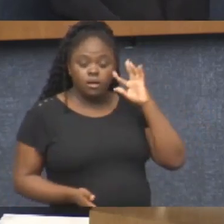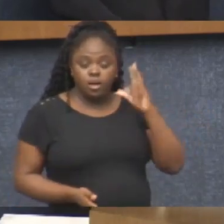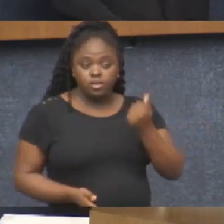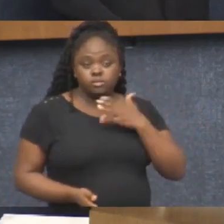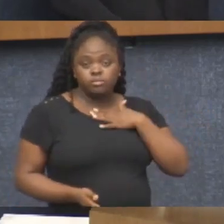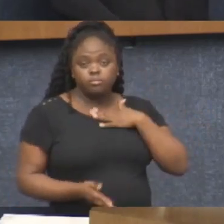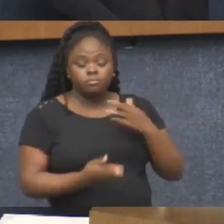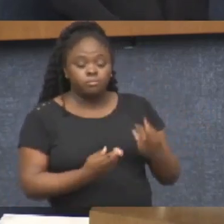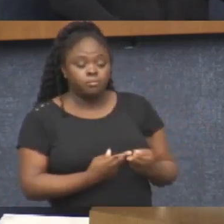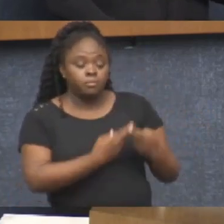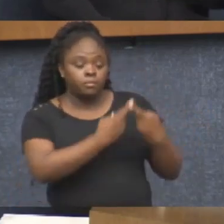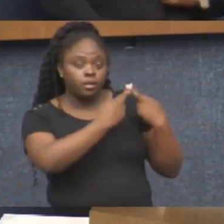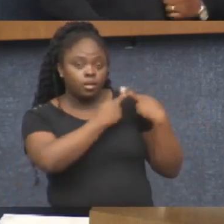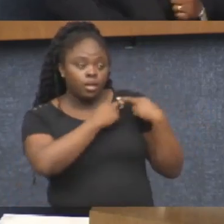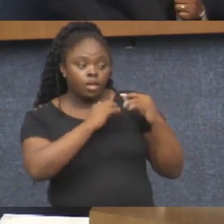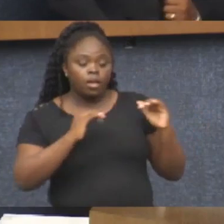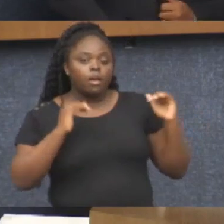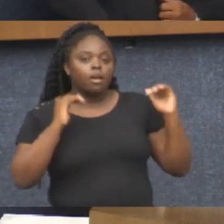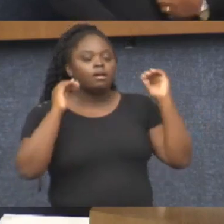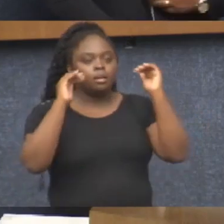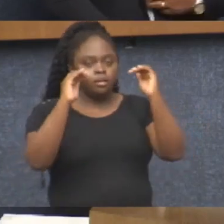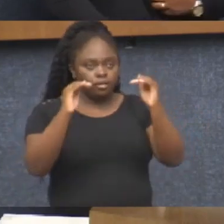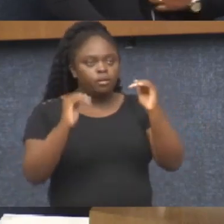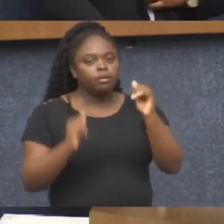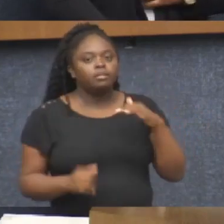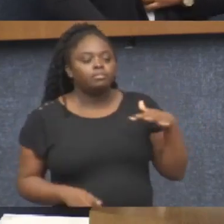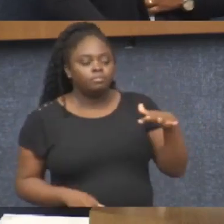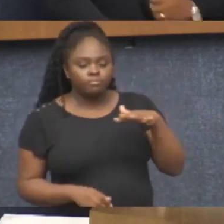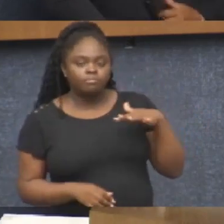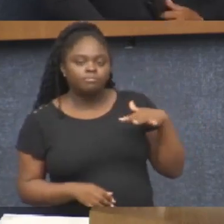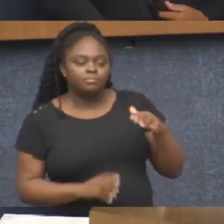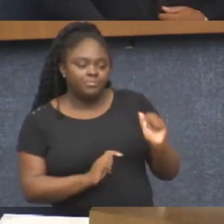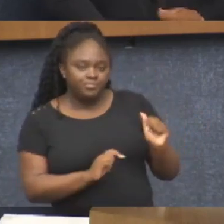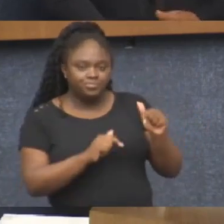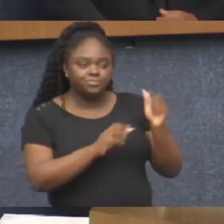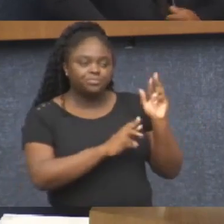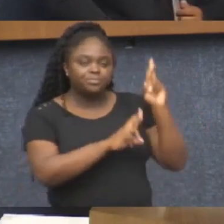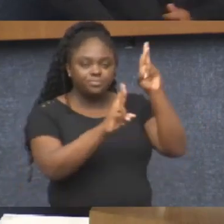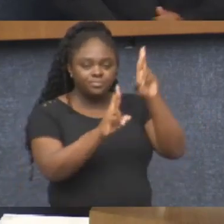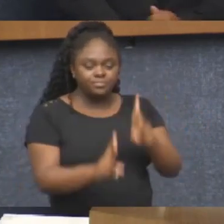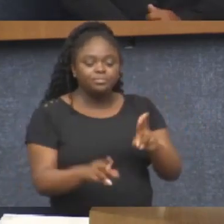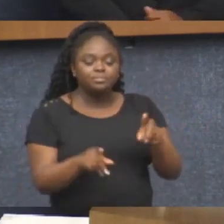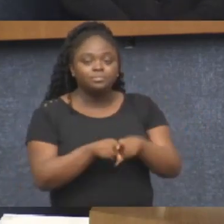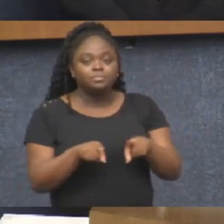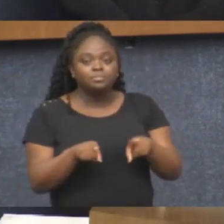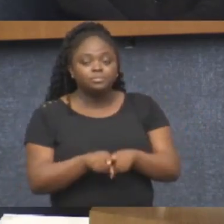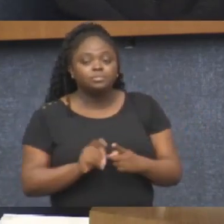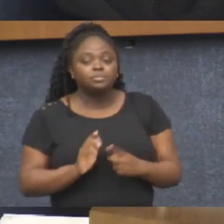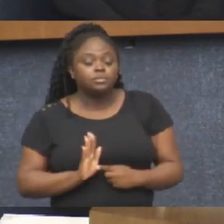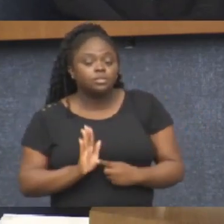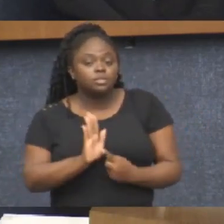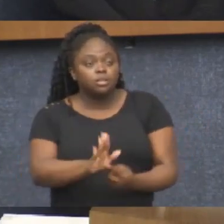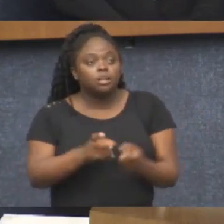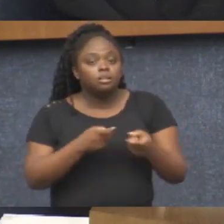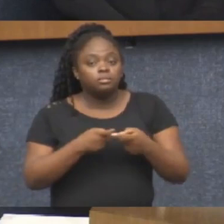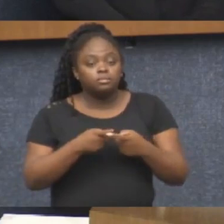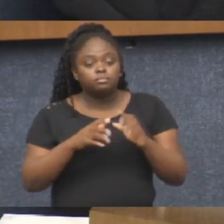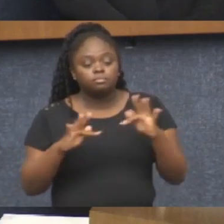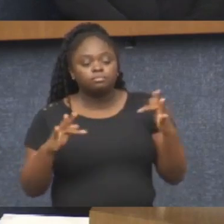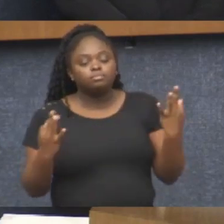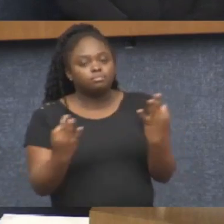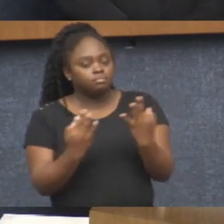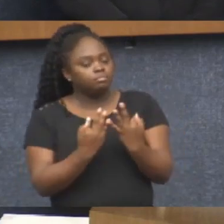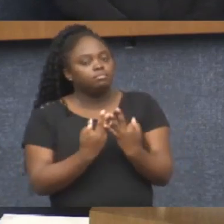uma responsabilidade ainda maior estar nesse lugar, exatamente fazendo essa representação e trazendo o que a medicina de